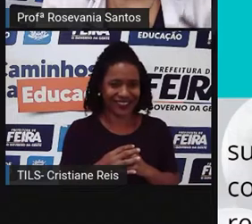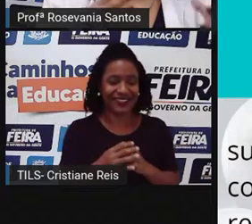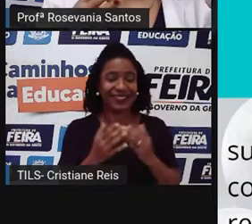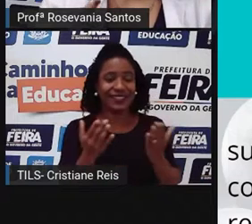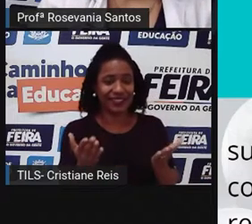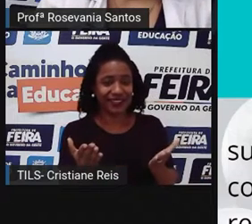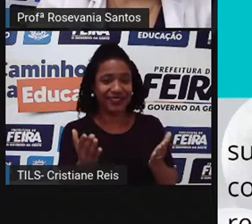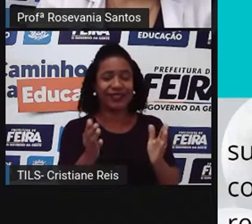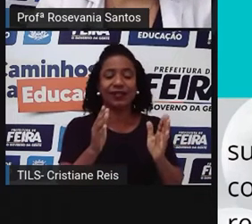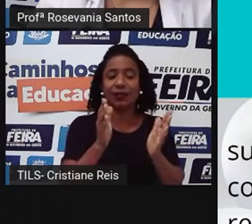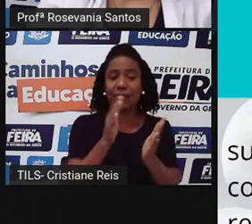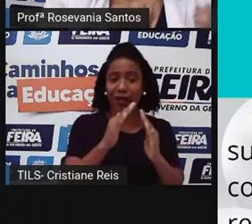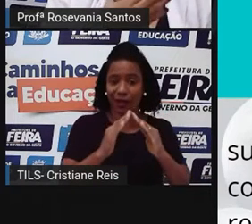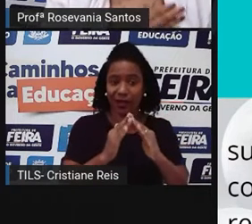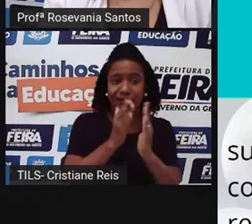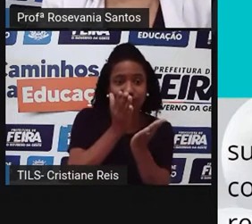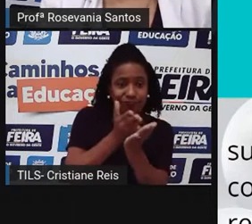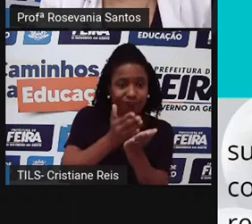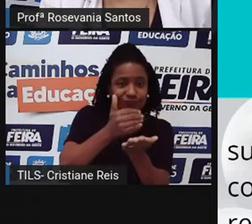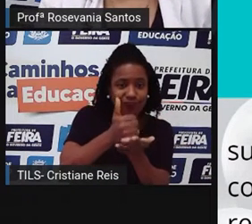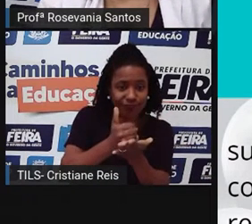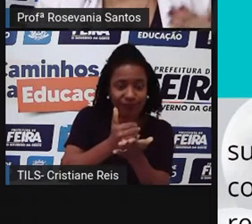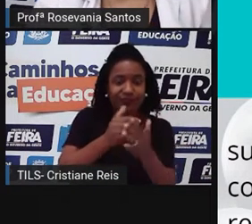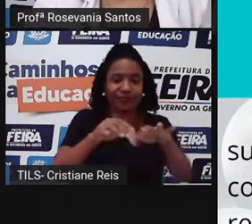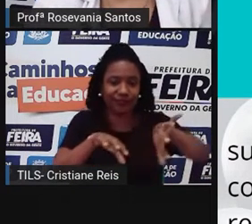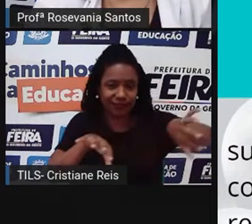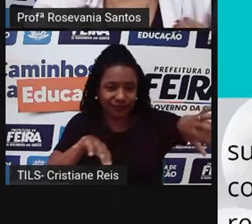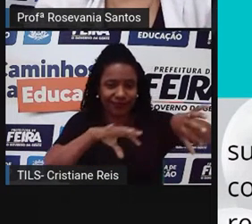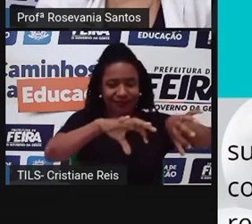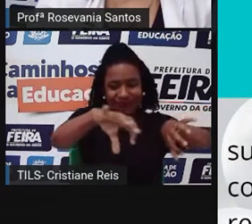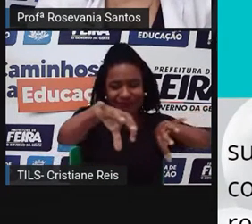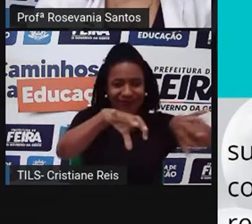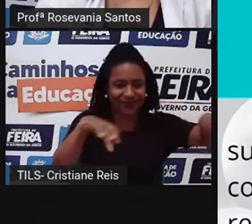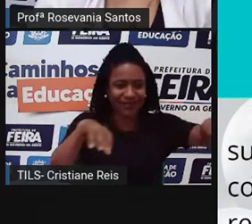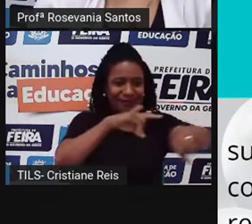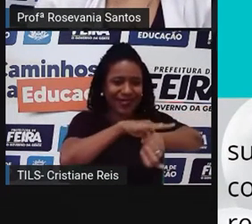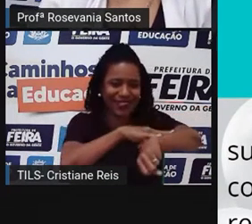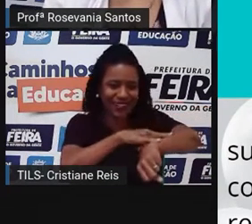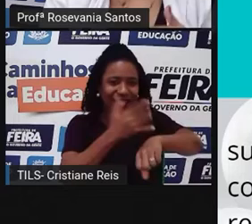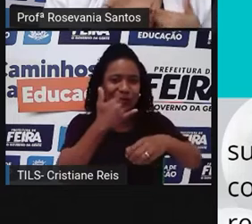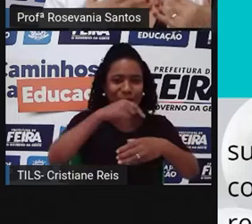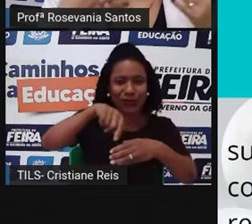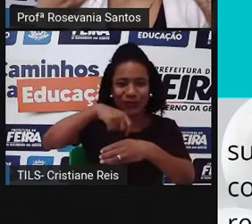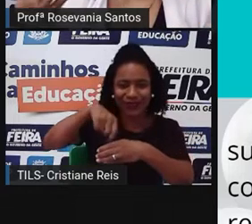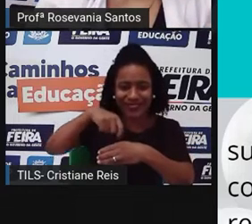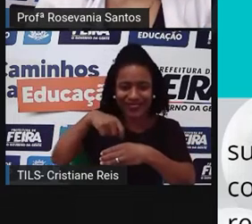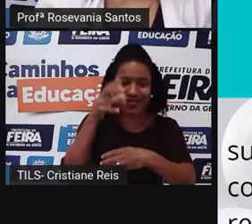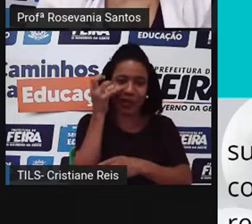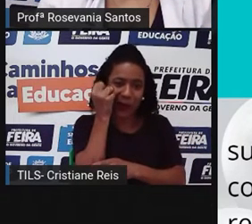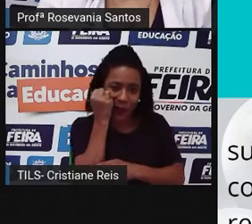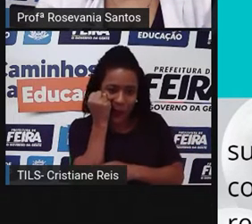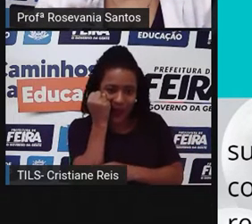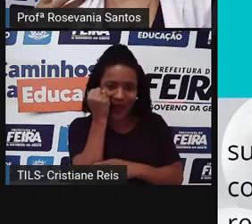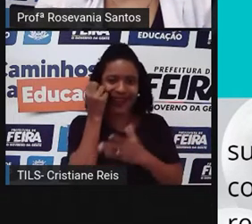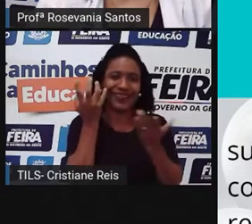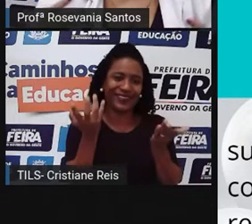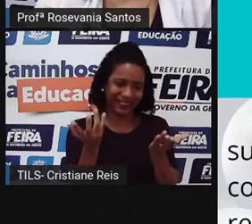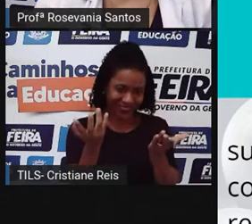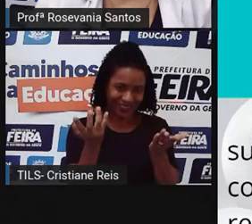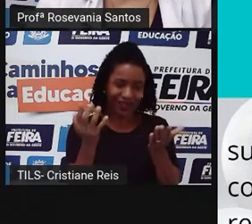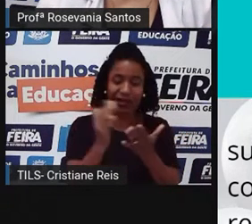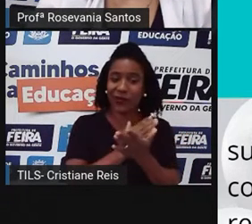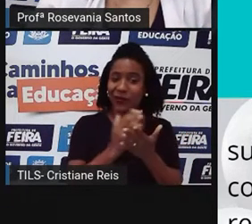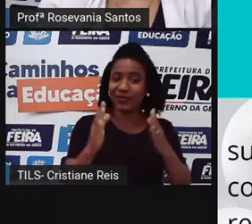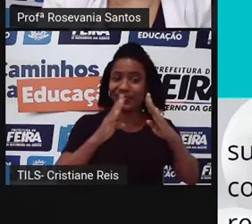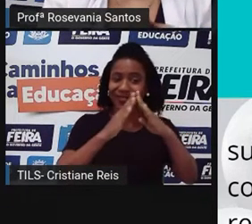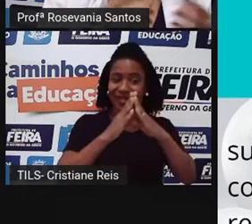casa, a gente divide o espaço da sala, o espaço do quarto, do banheiro, da cozinha. Algumas casas ainda são enormes, que chega ao ponto, né,